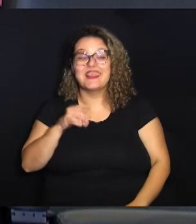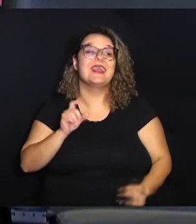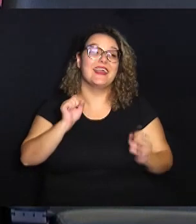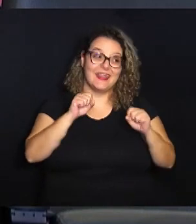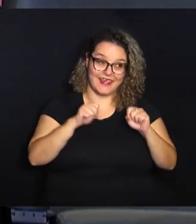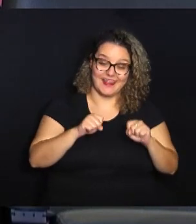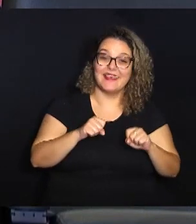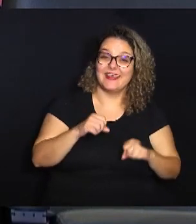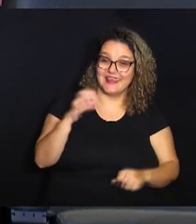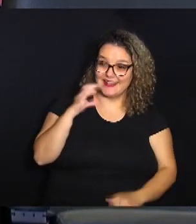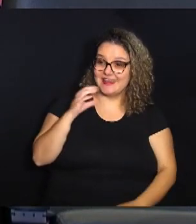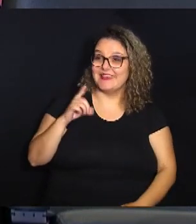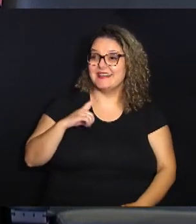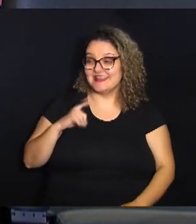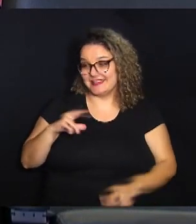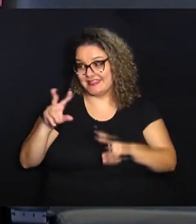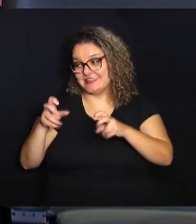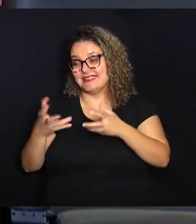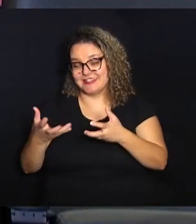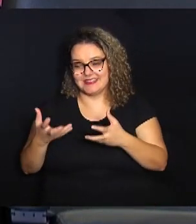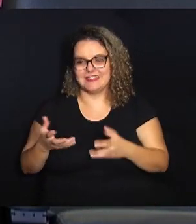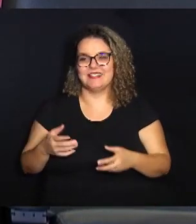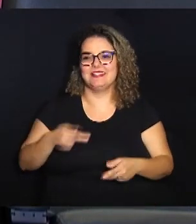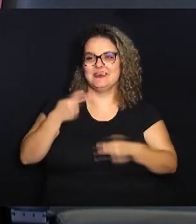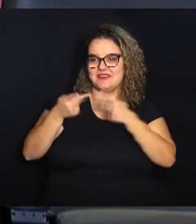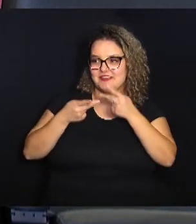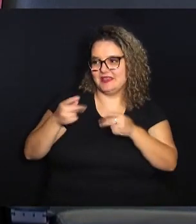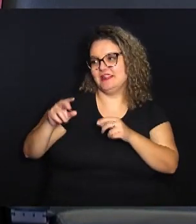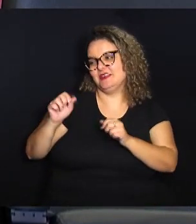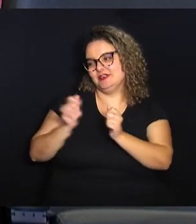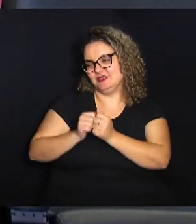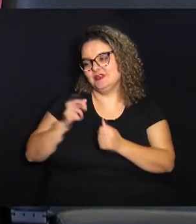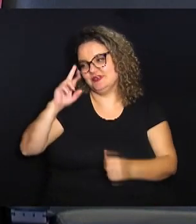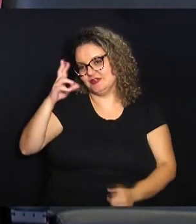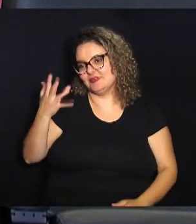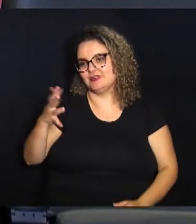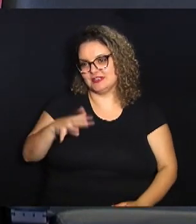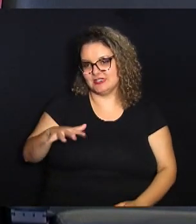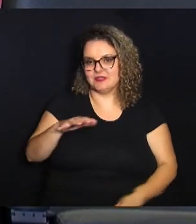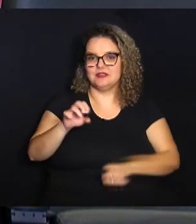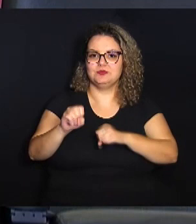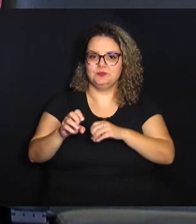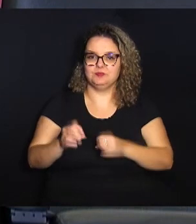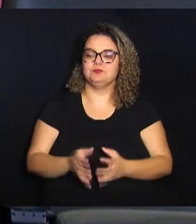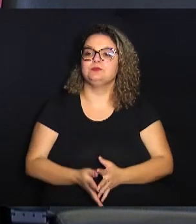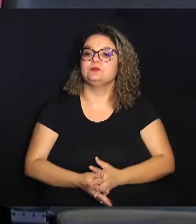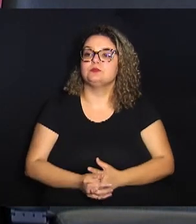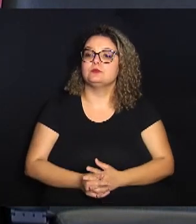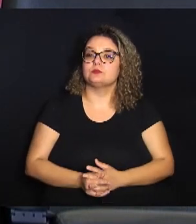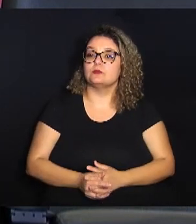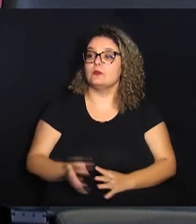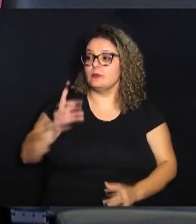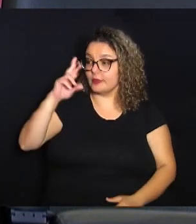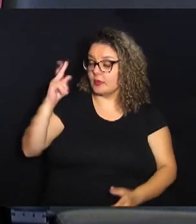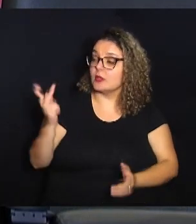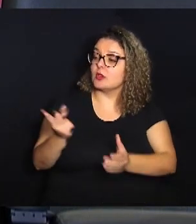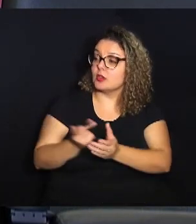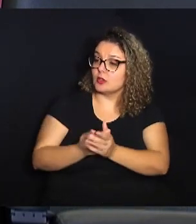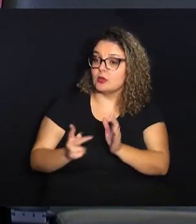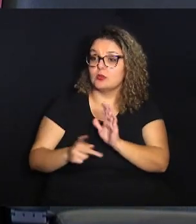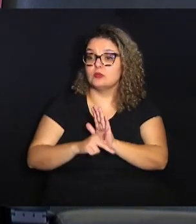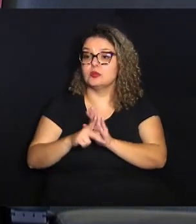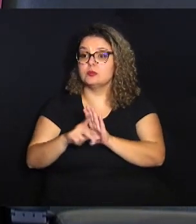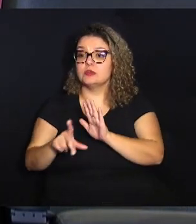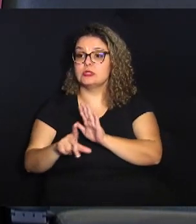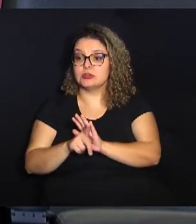passa rápido. mas tem mais um tema que eu quero abordar com o senhor, que está na área da educação, porque o senhor protocolou um projeto de